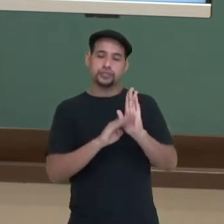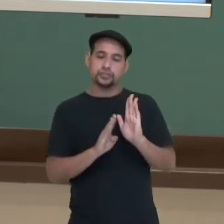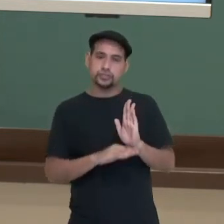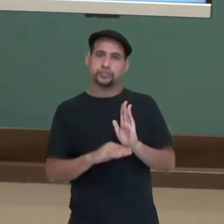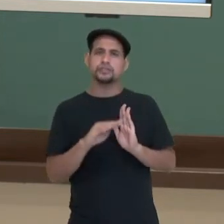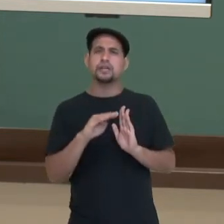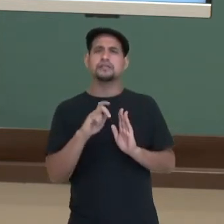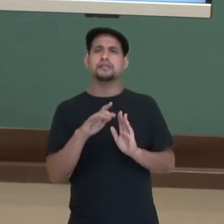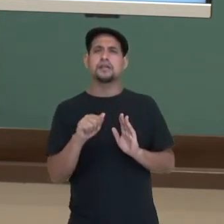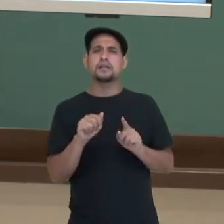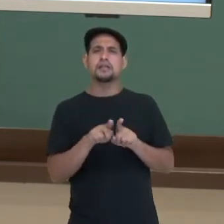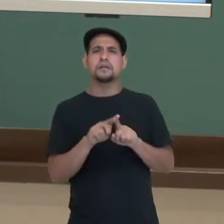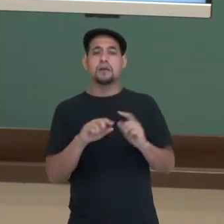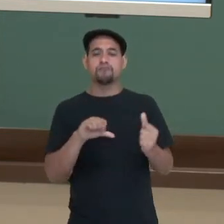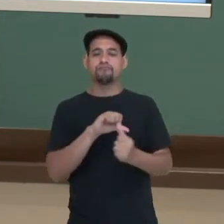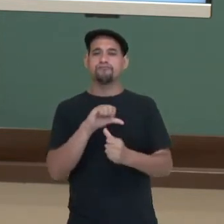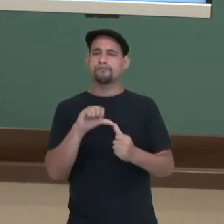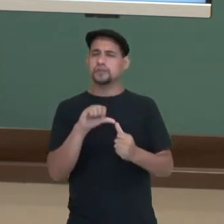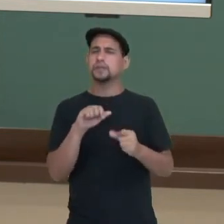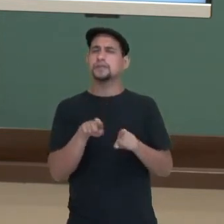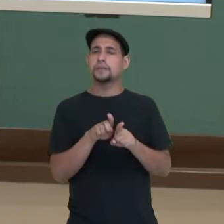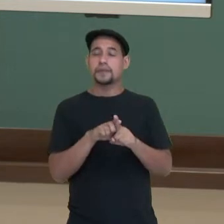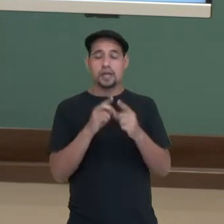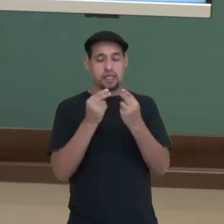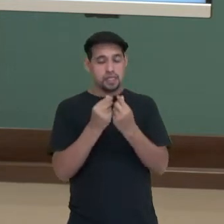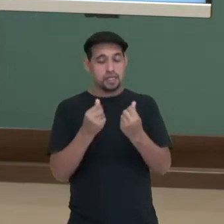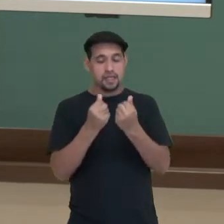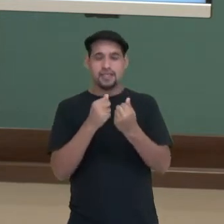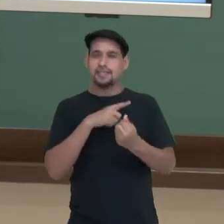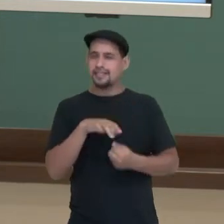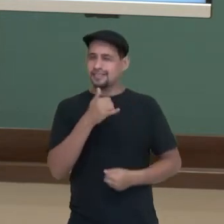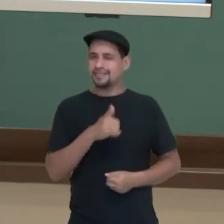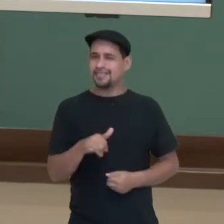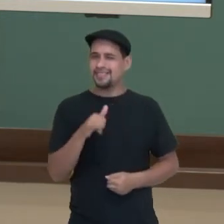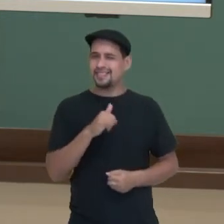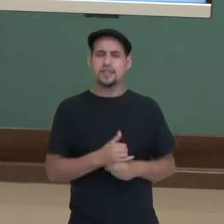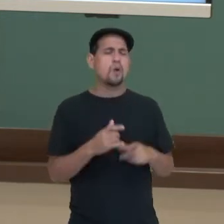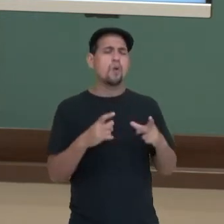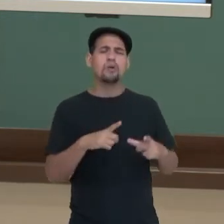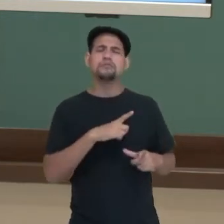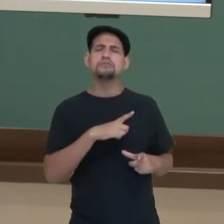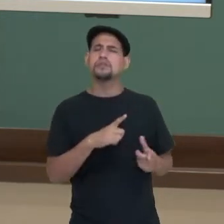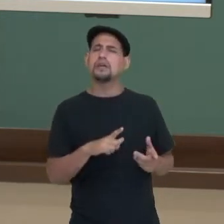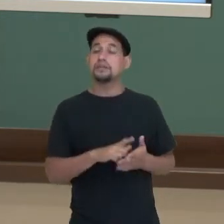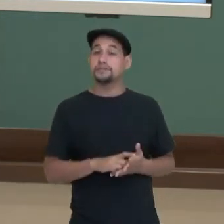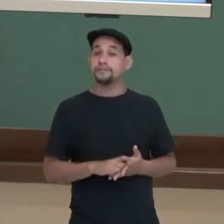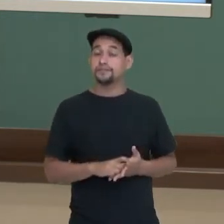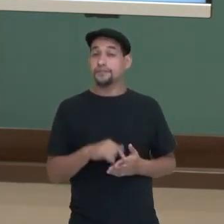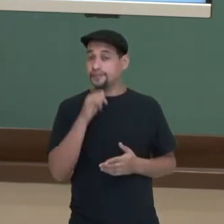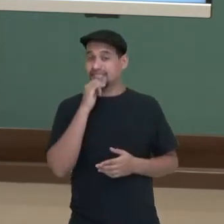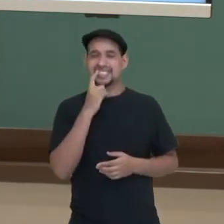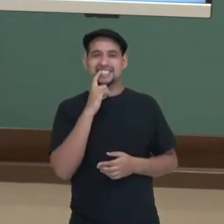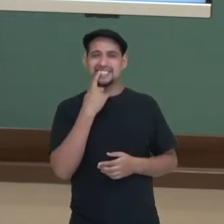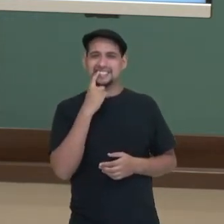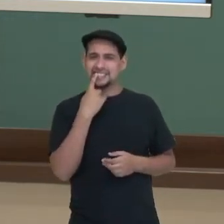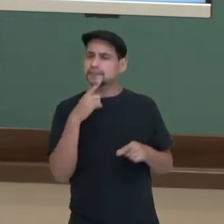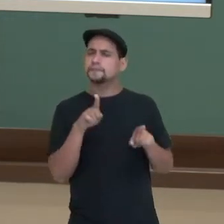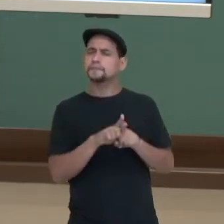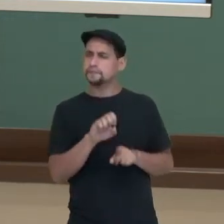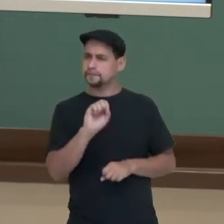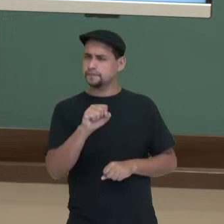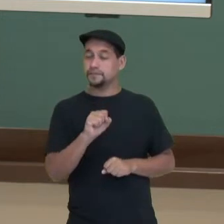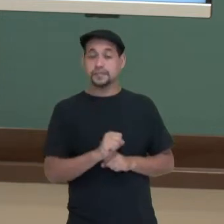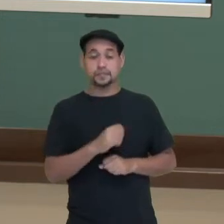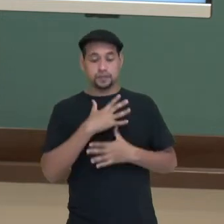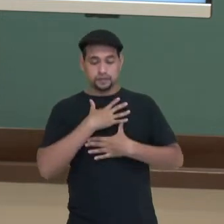células e quebram essas gorduras e fornecem energia. Onde que ela é encontrada? Na cavidade dos ossos longos, então os ossos do